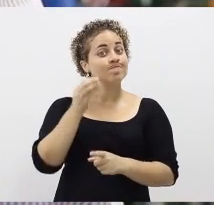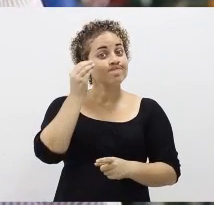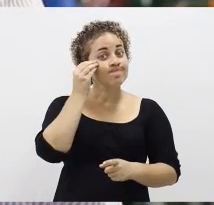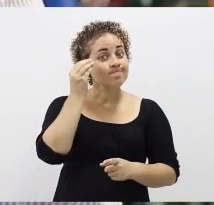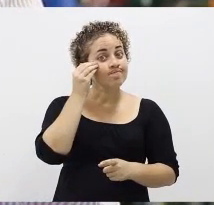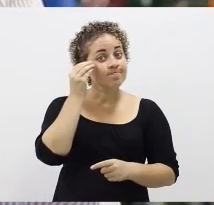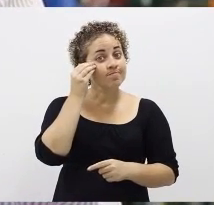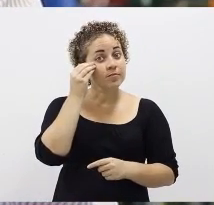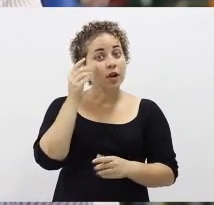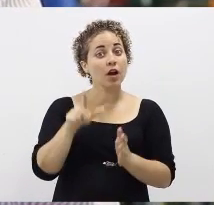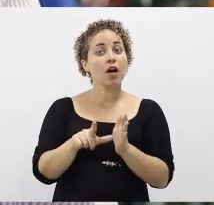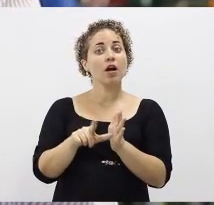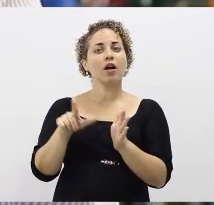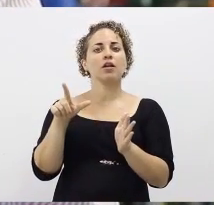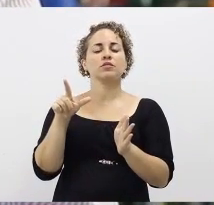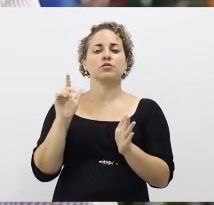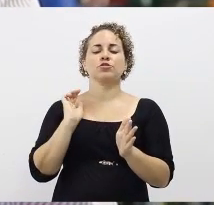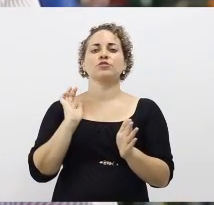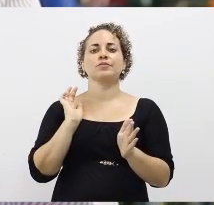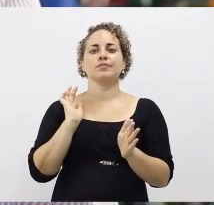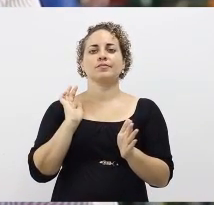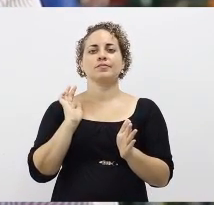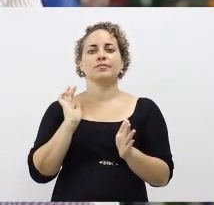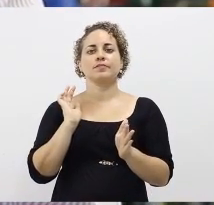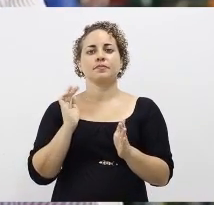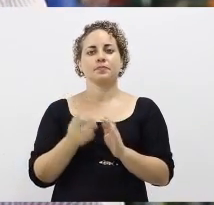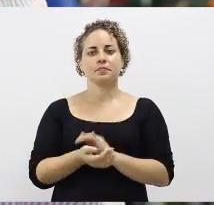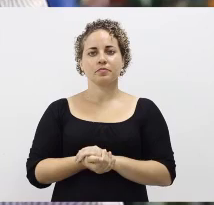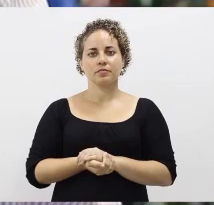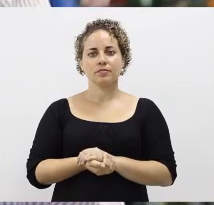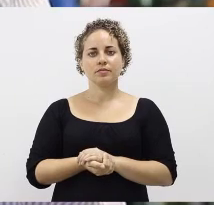consideração antes de tomarmos a decisão.